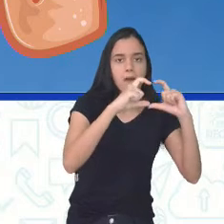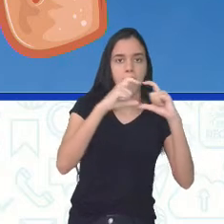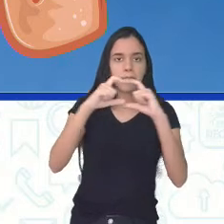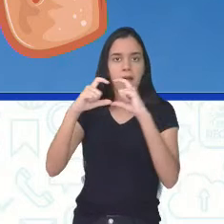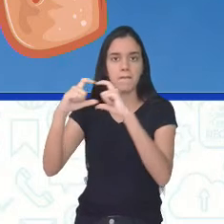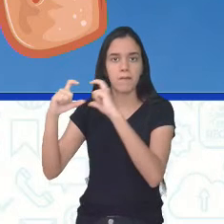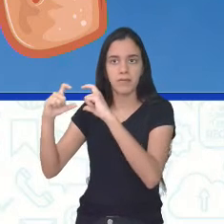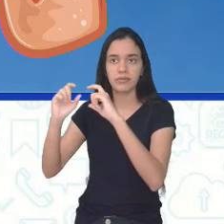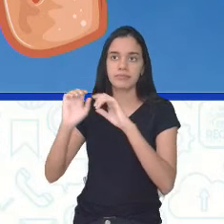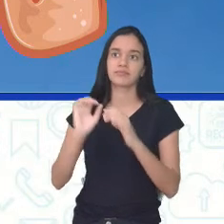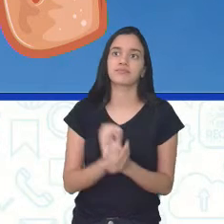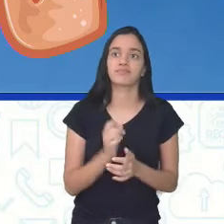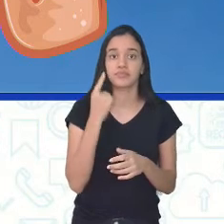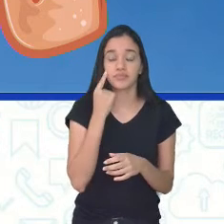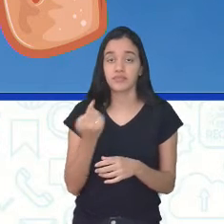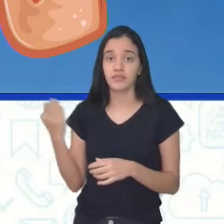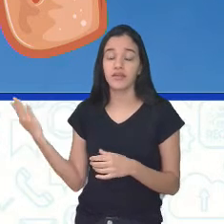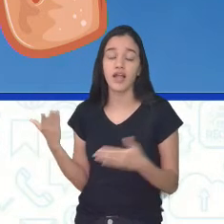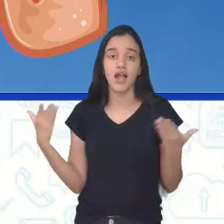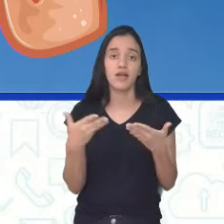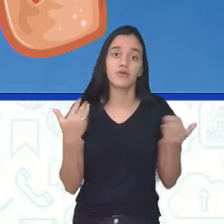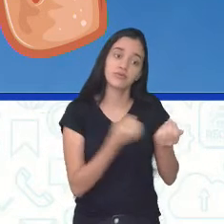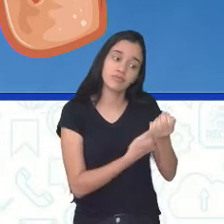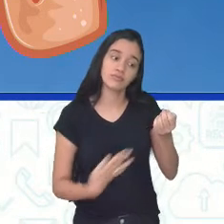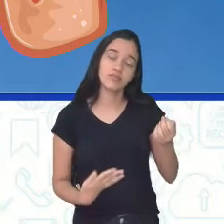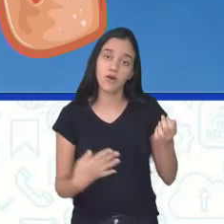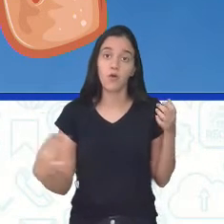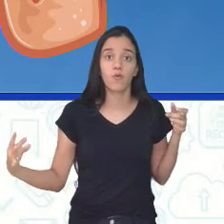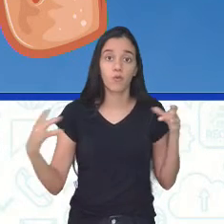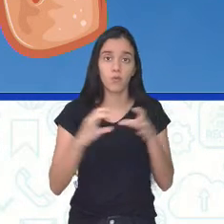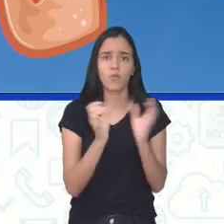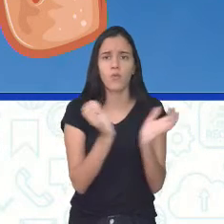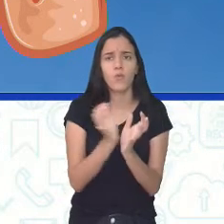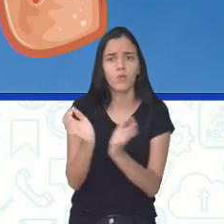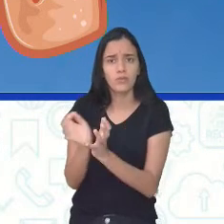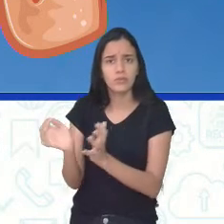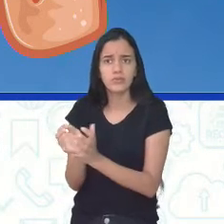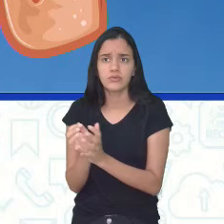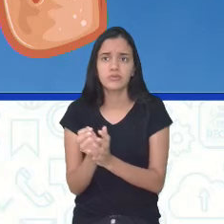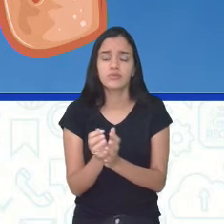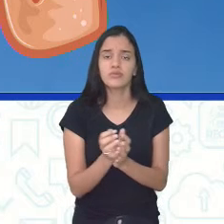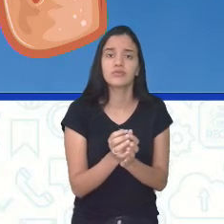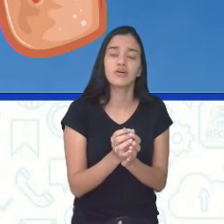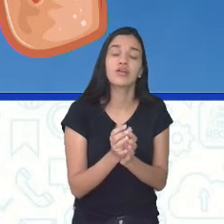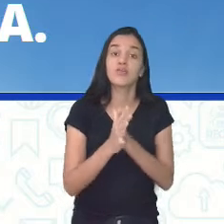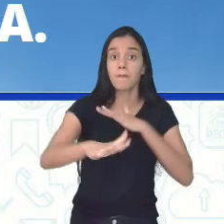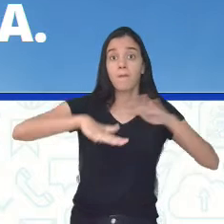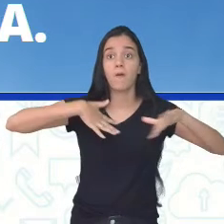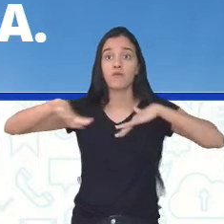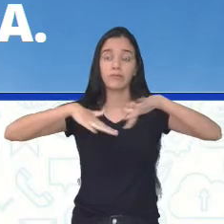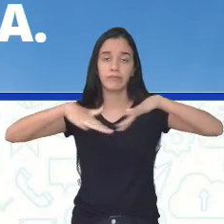célula do sangue, que é um conjunto de células que está em constante circulação, em constante movimento. E agora a gente vai